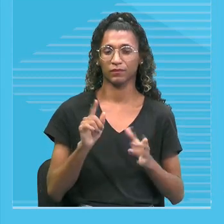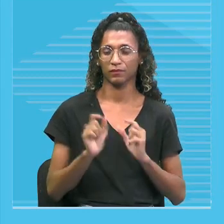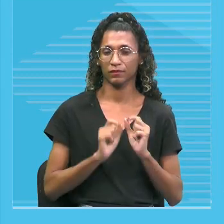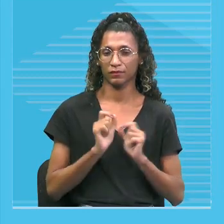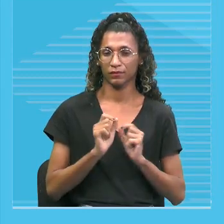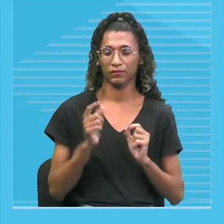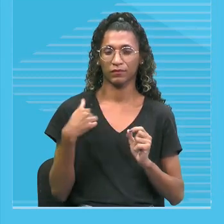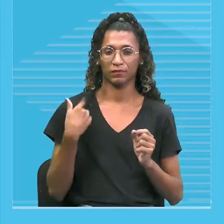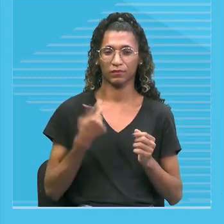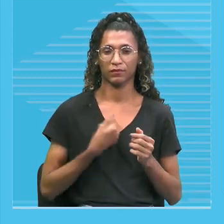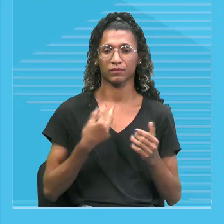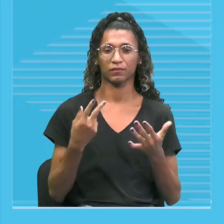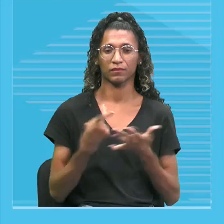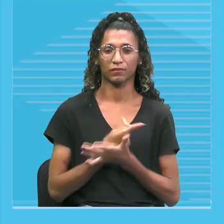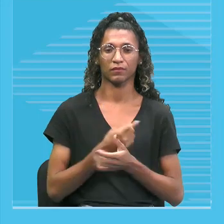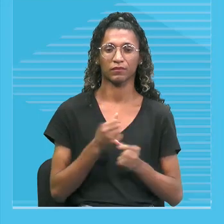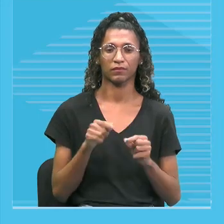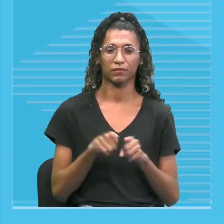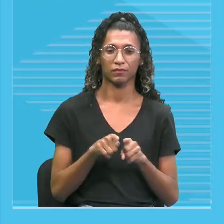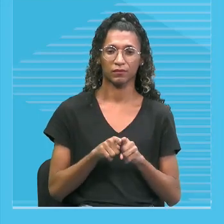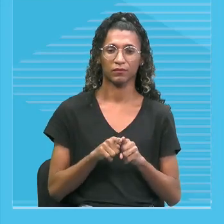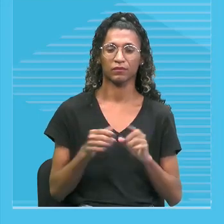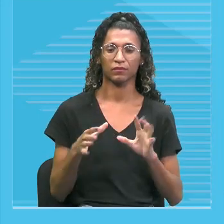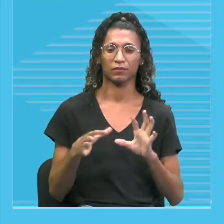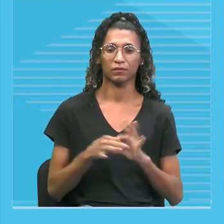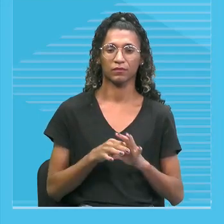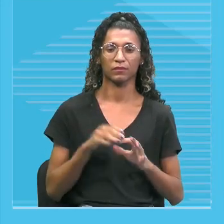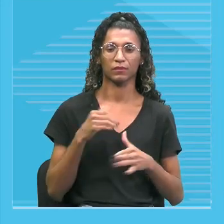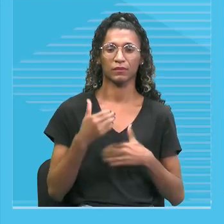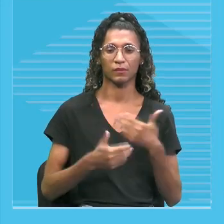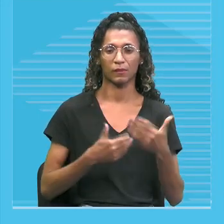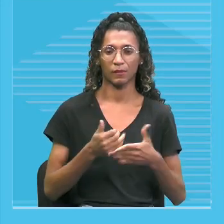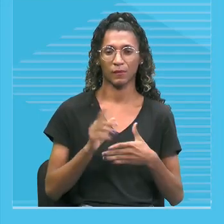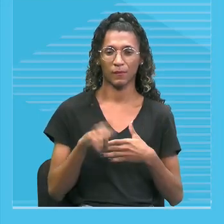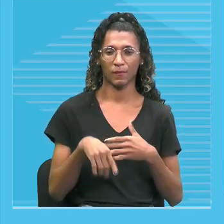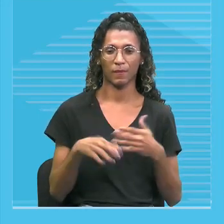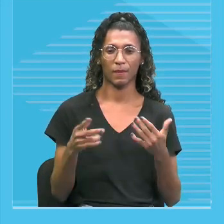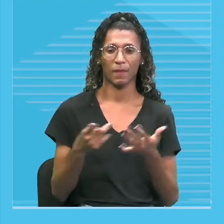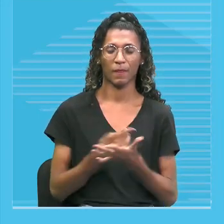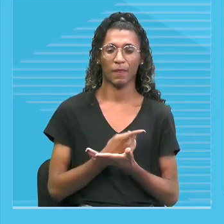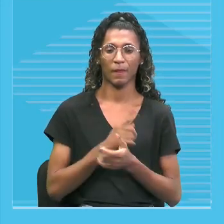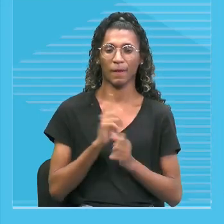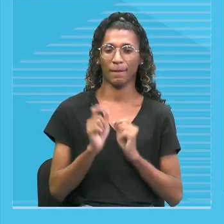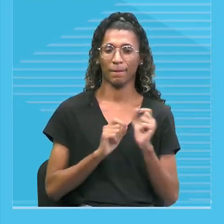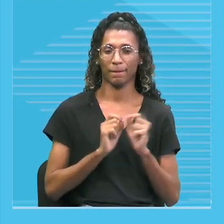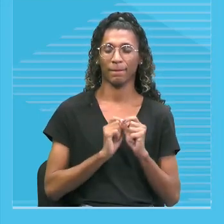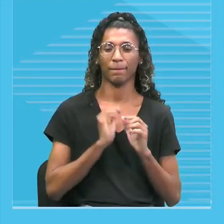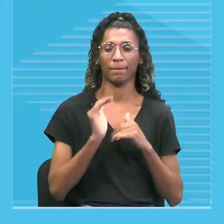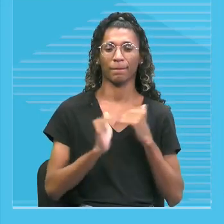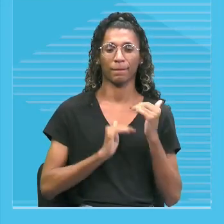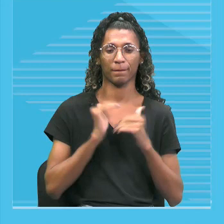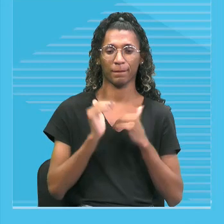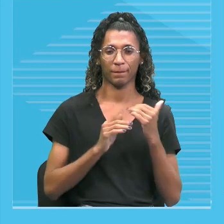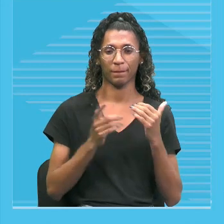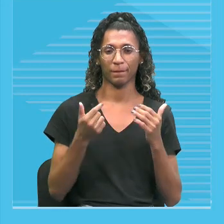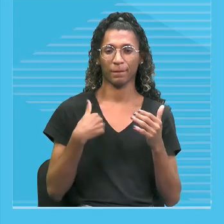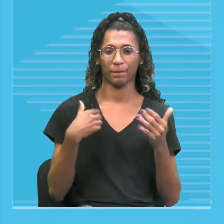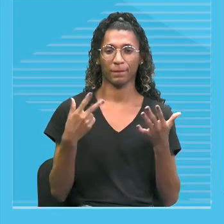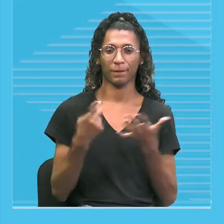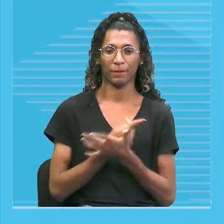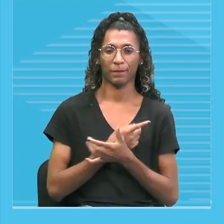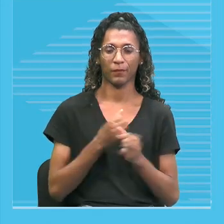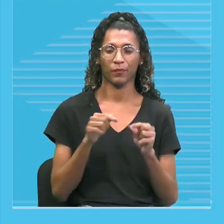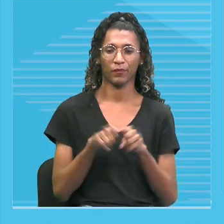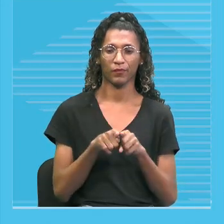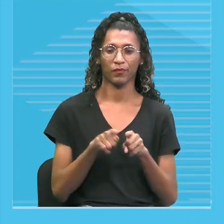faz parte do processo né é o famoso erro construtivo eu errei eu aprendi